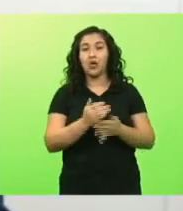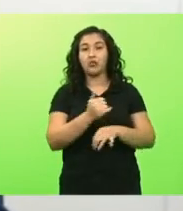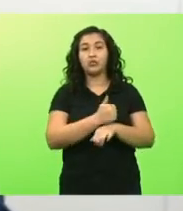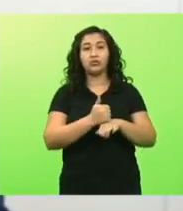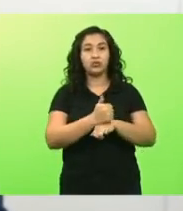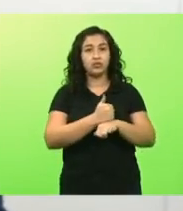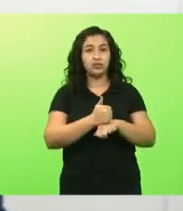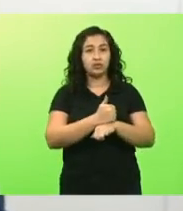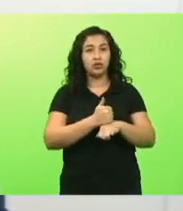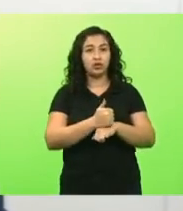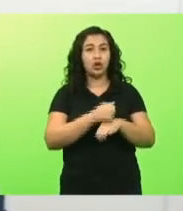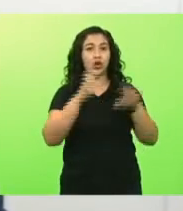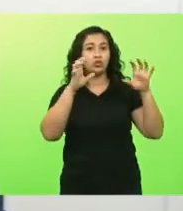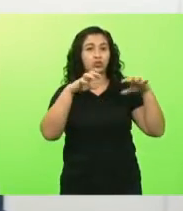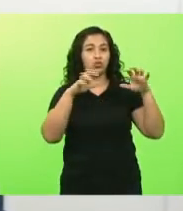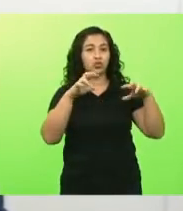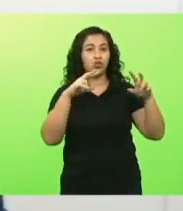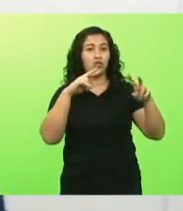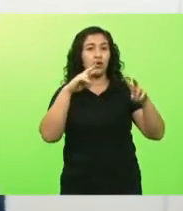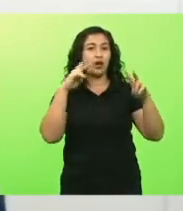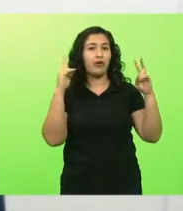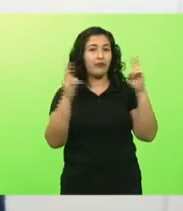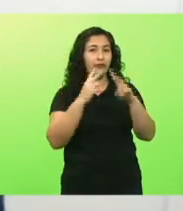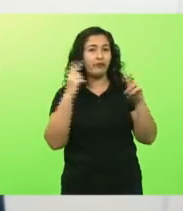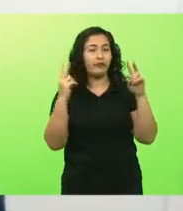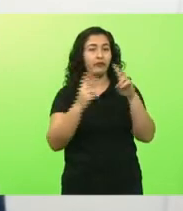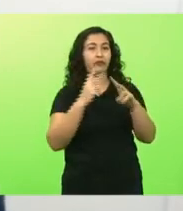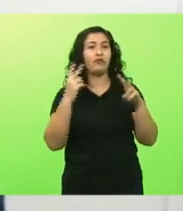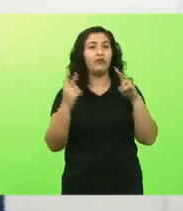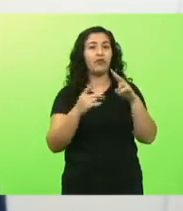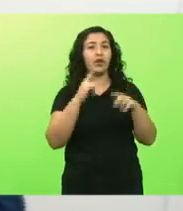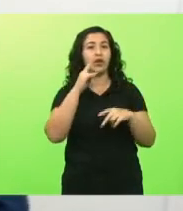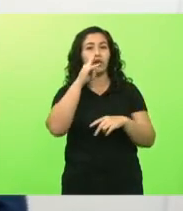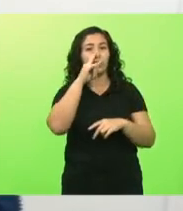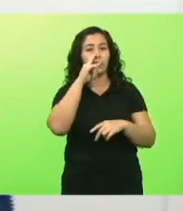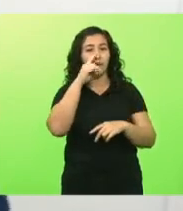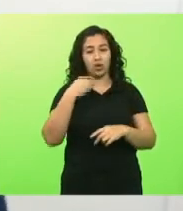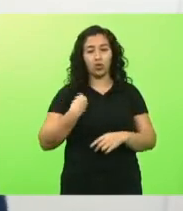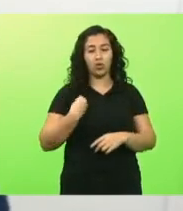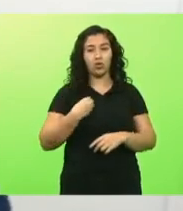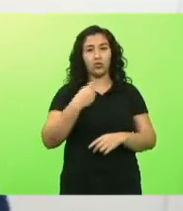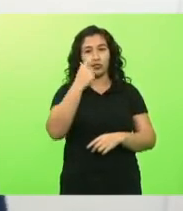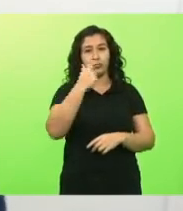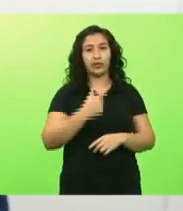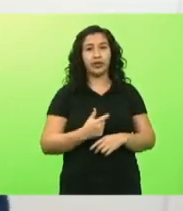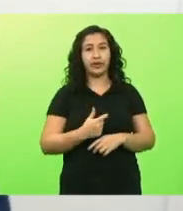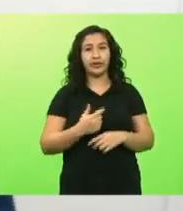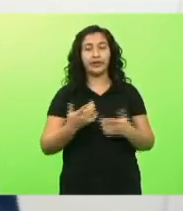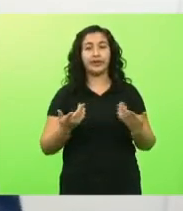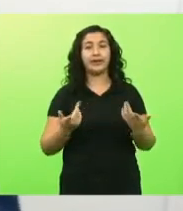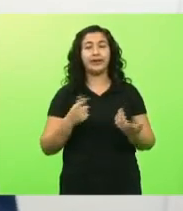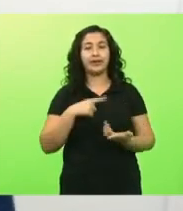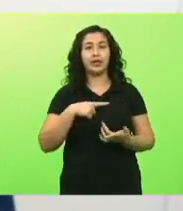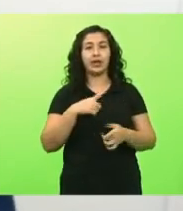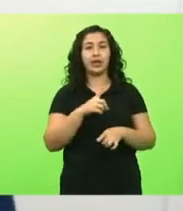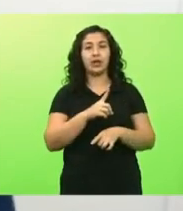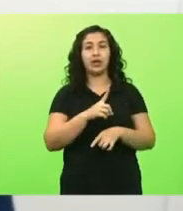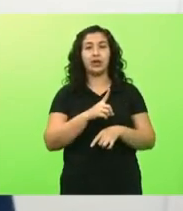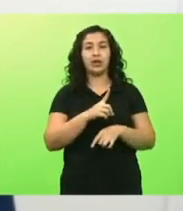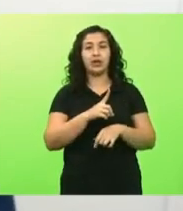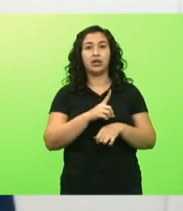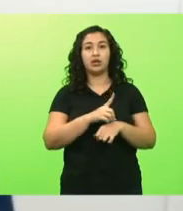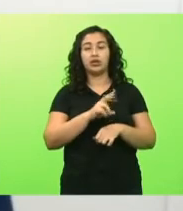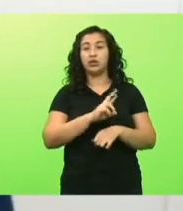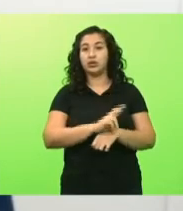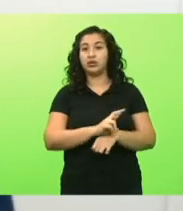com chuva, com vento, arriscando a vida, aí nós temos a direção da Celesc, igual a